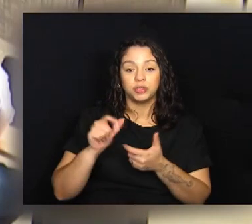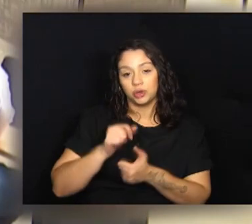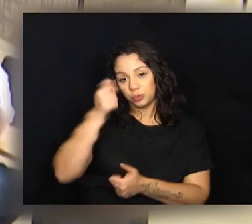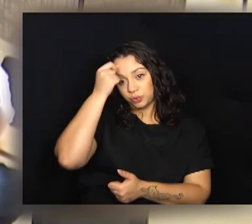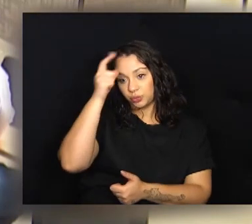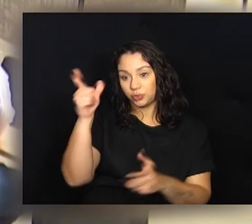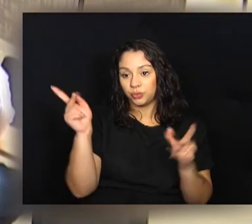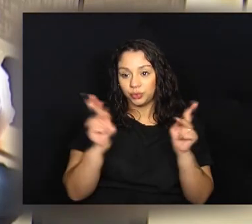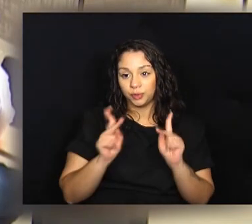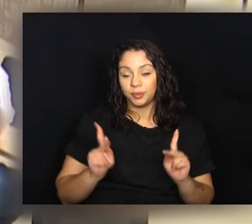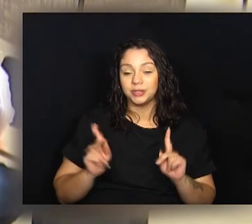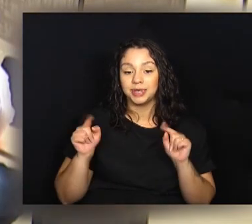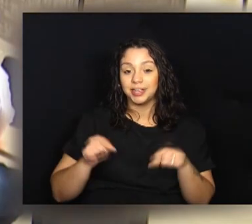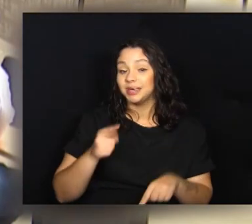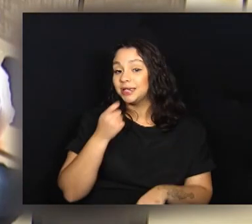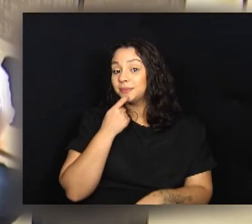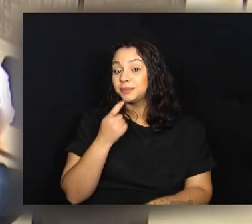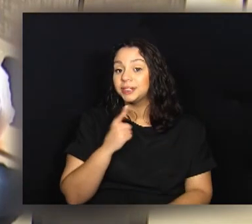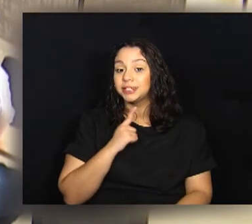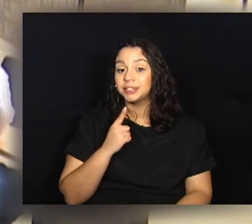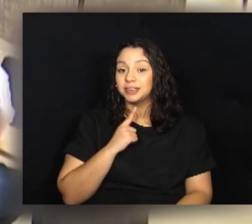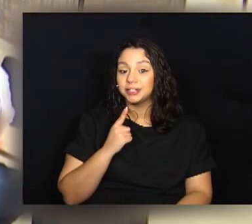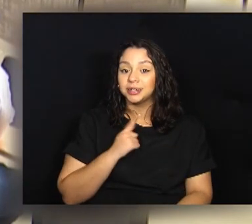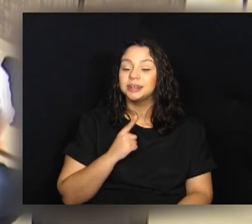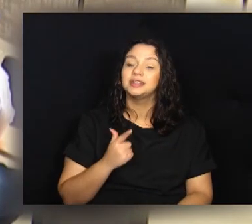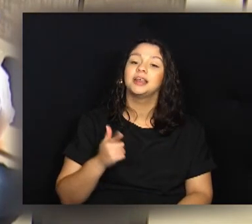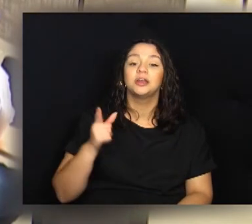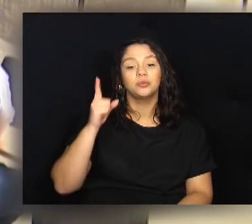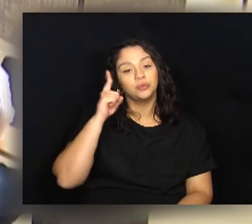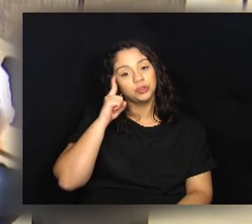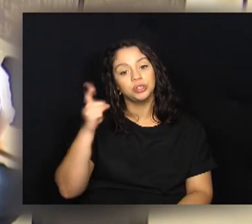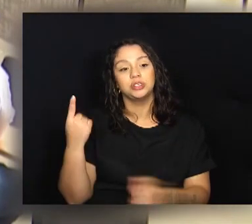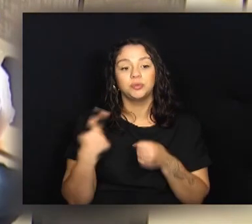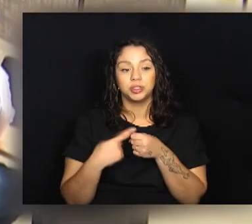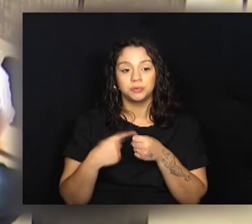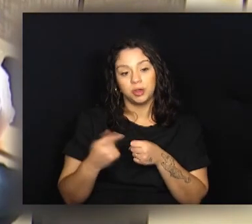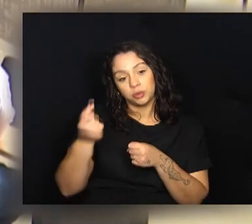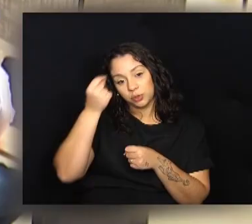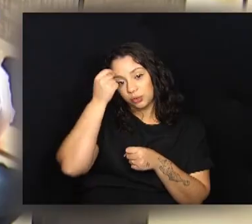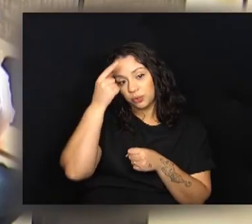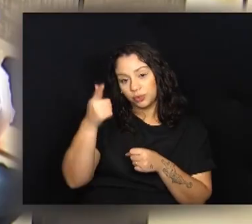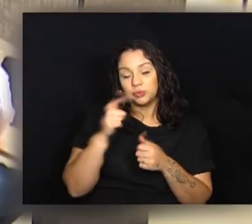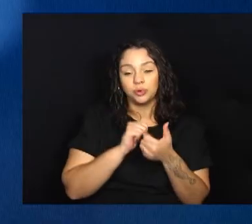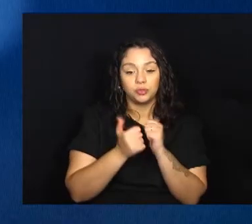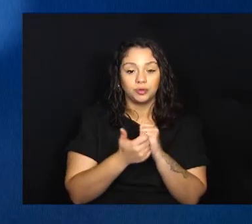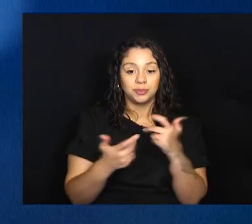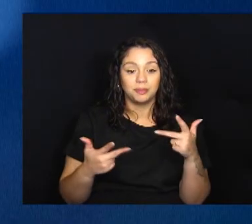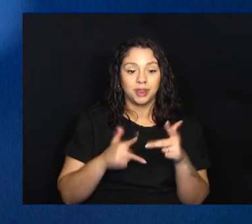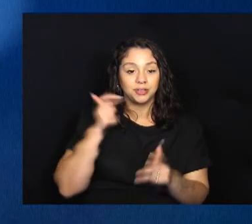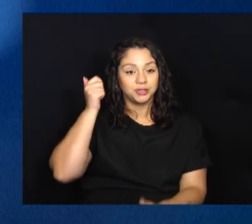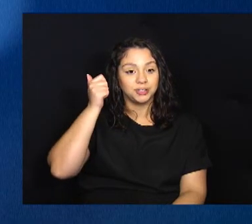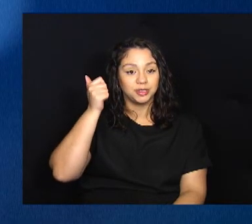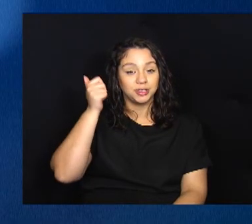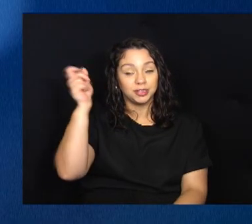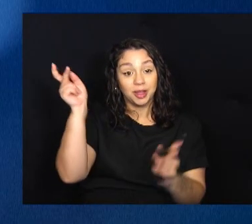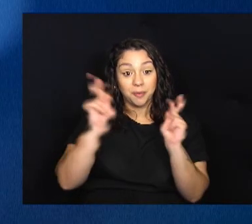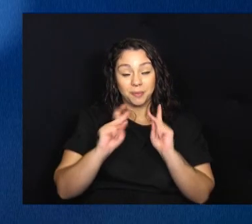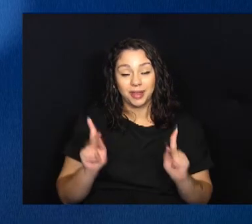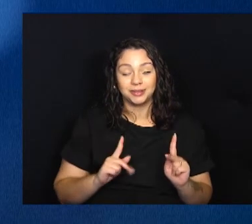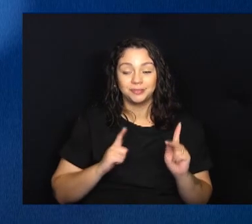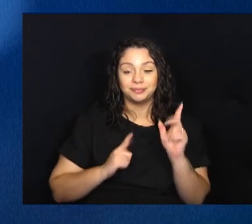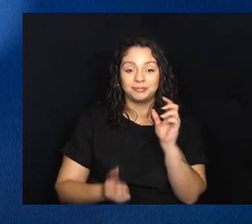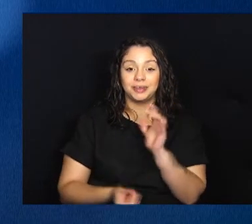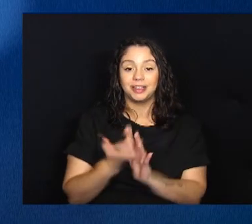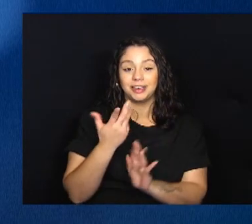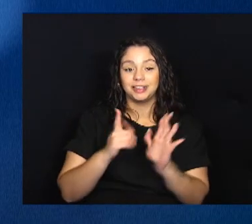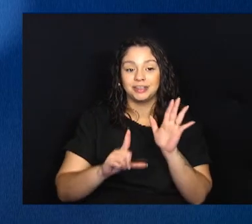Em Campinas, é celebrado o Dia Municipal da Cultura, do Esporte e da Paz, instituído pela Lei